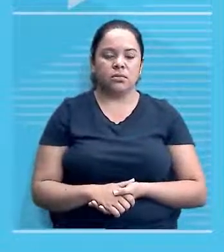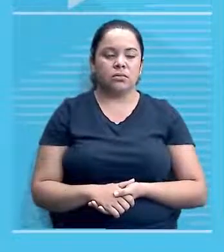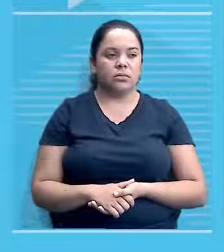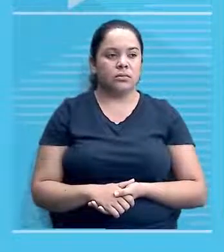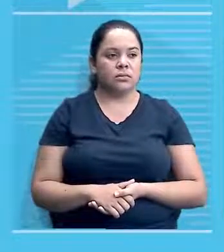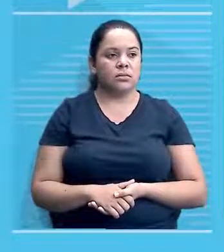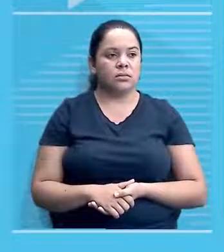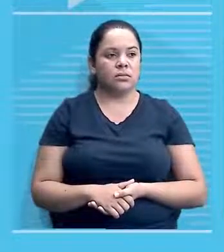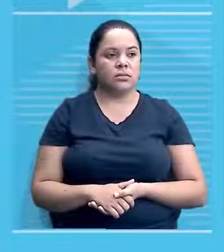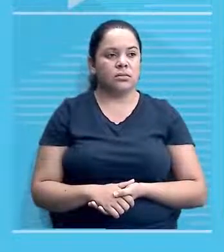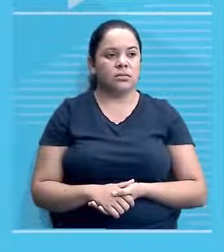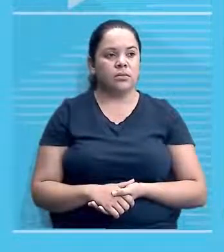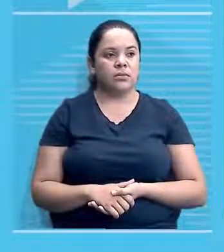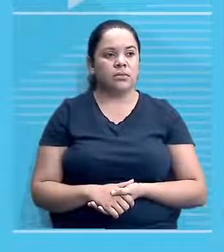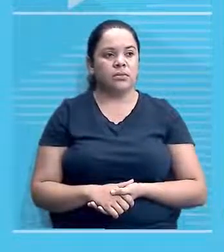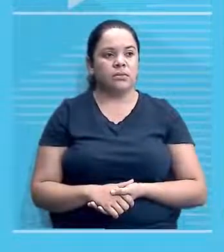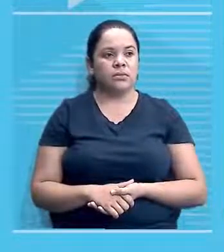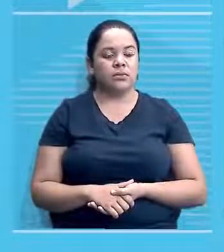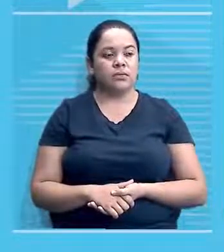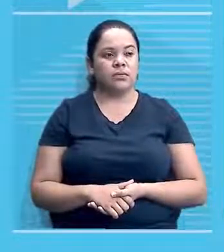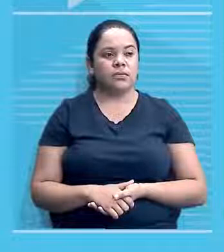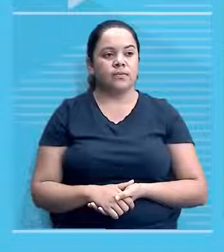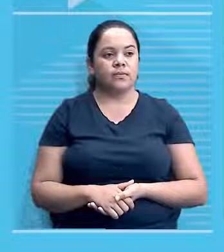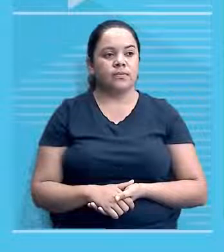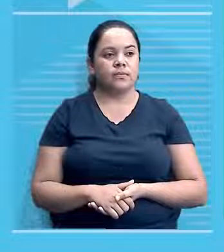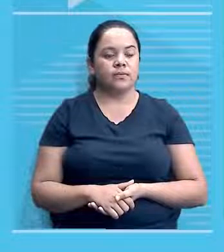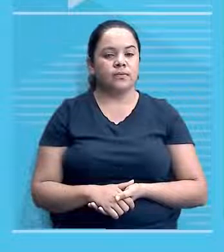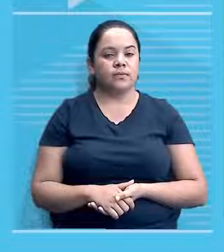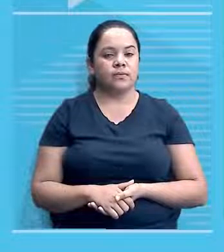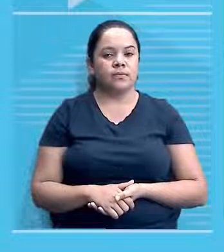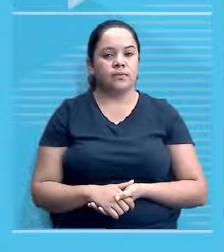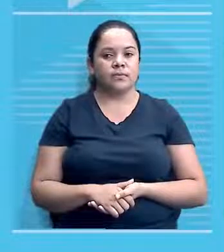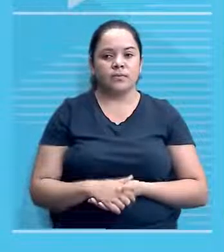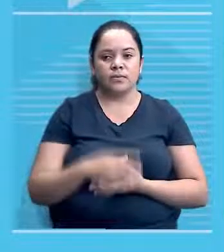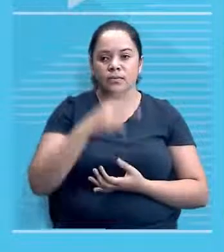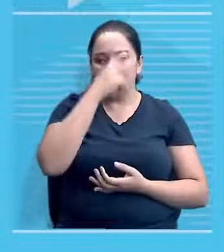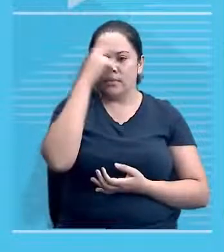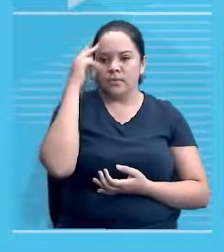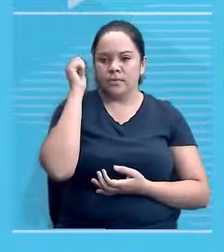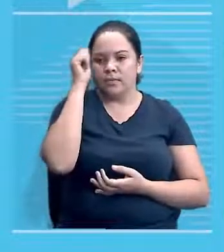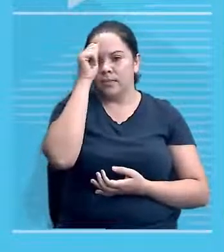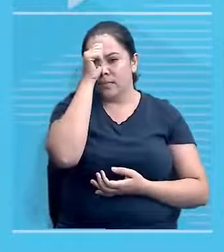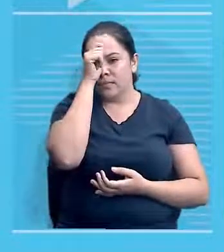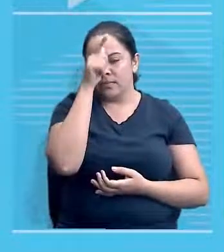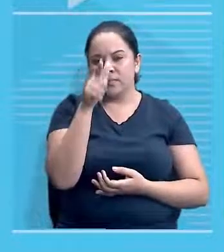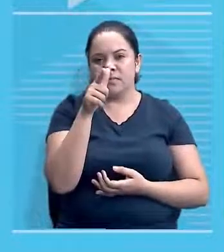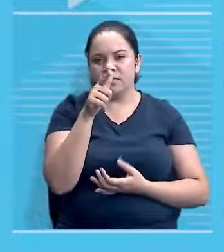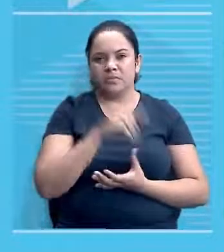é terrível né então a pessoa não tem ideia do ridículo